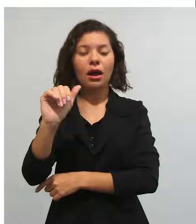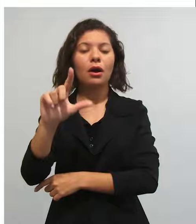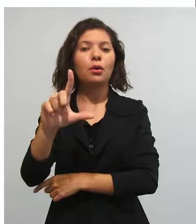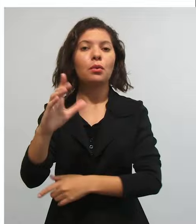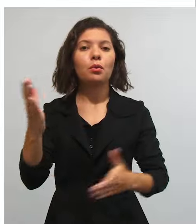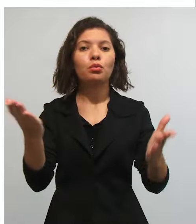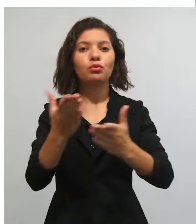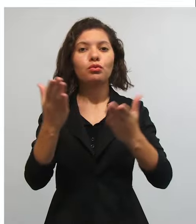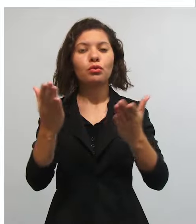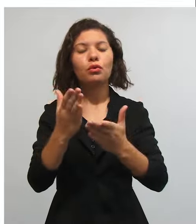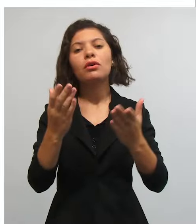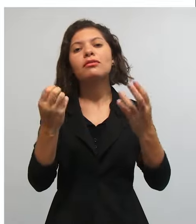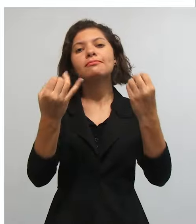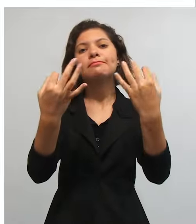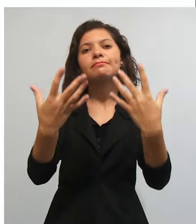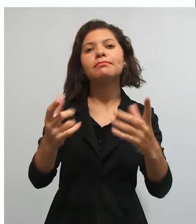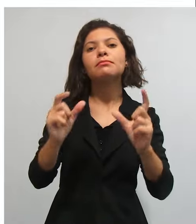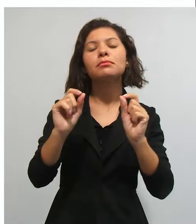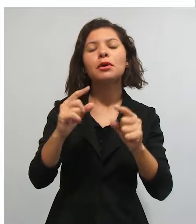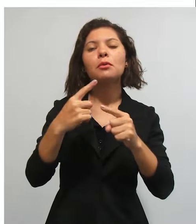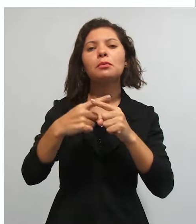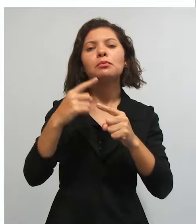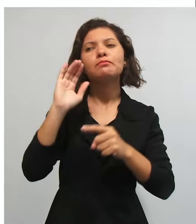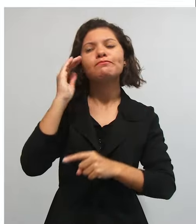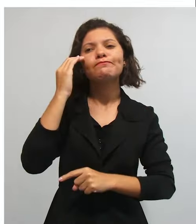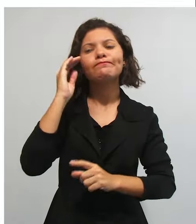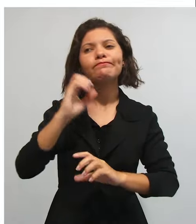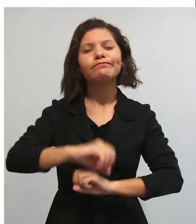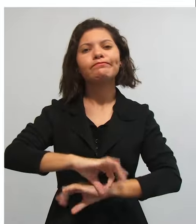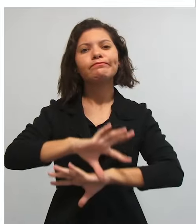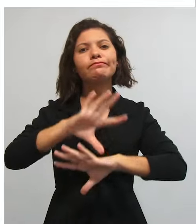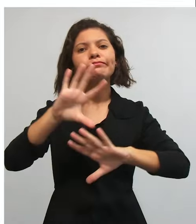melhor essa questão das categorias, a gente vai